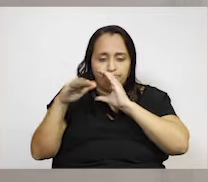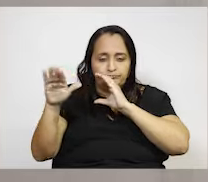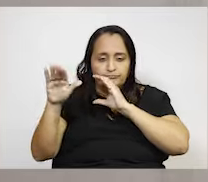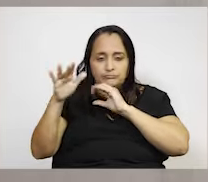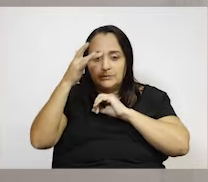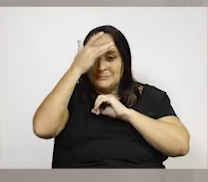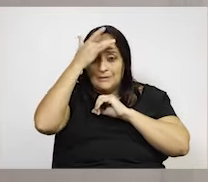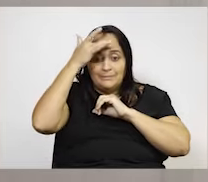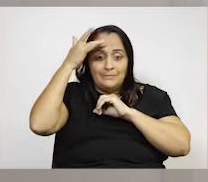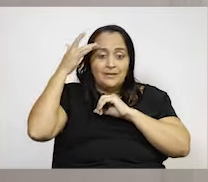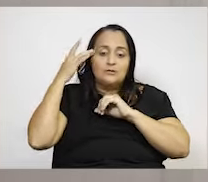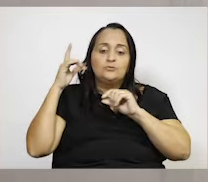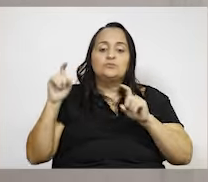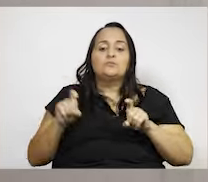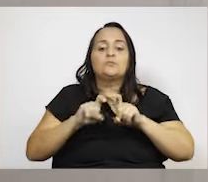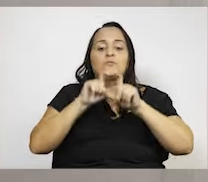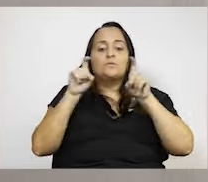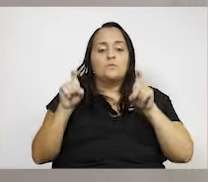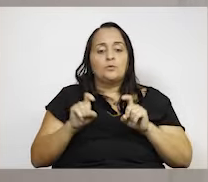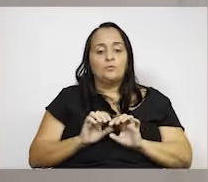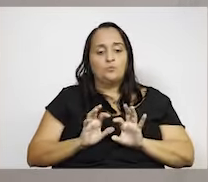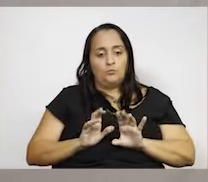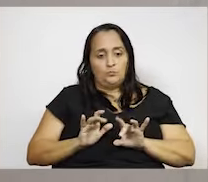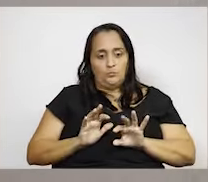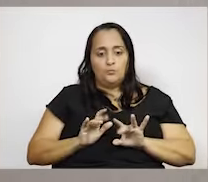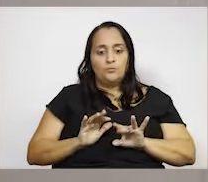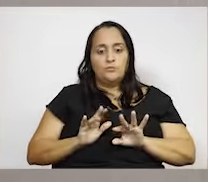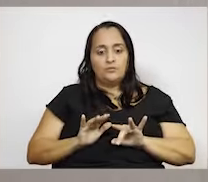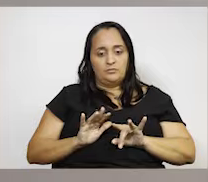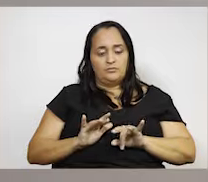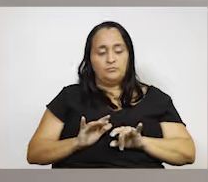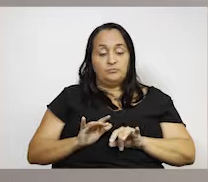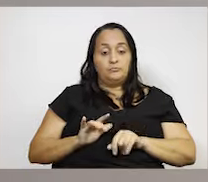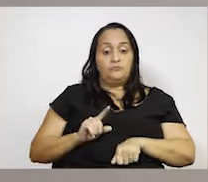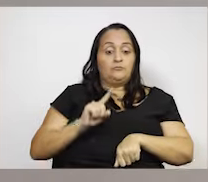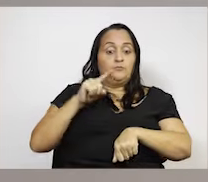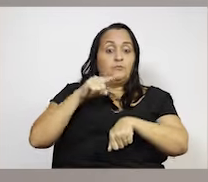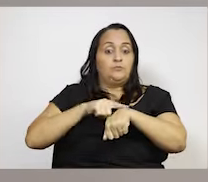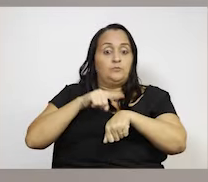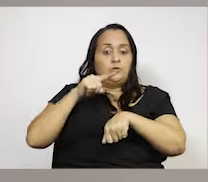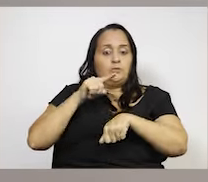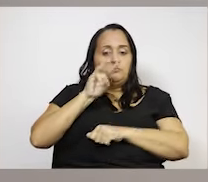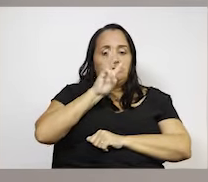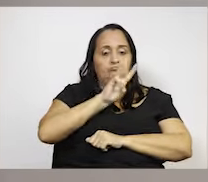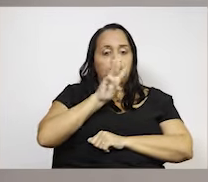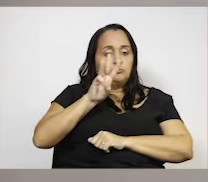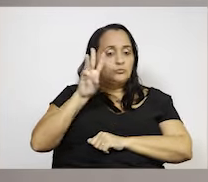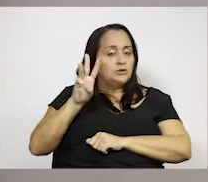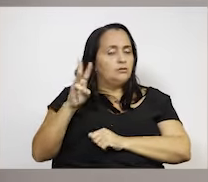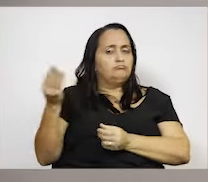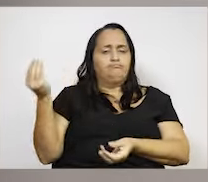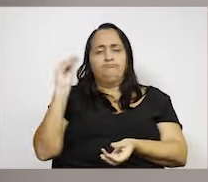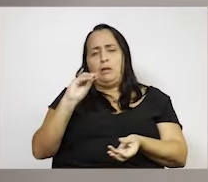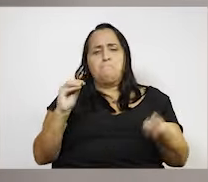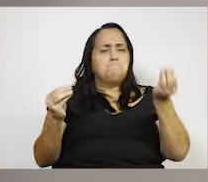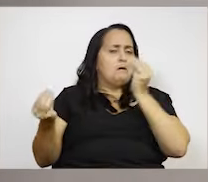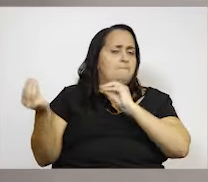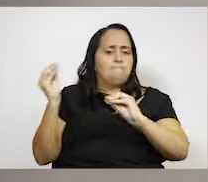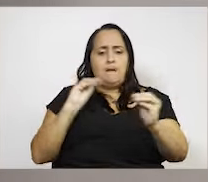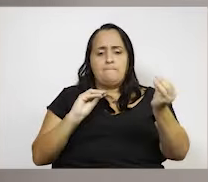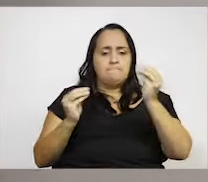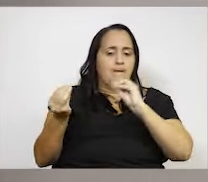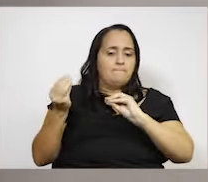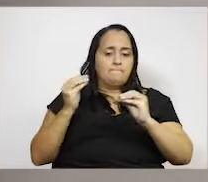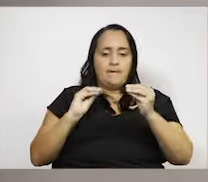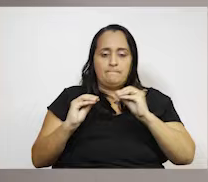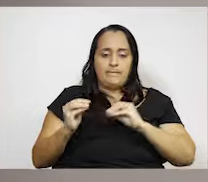turma que está no computador fazendo o site ao mesmo tempo, tá? Então, o site é alimentado o tempo